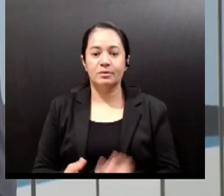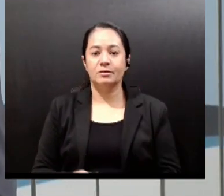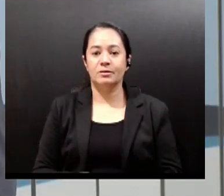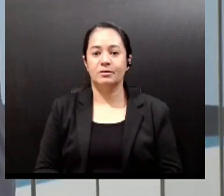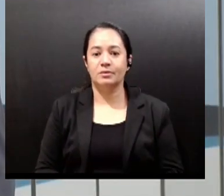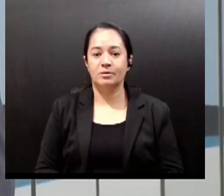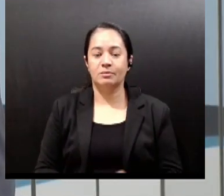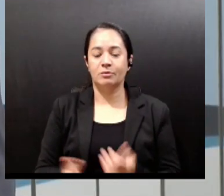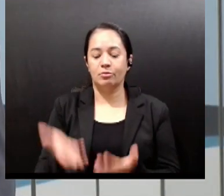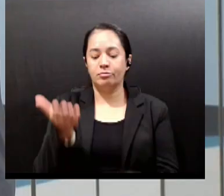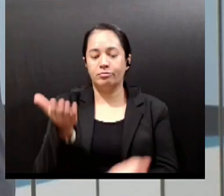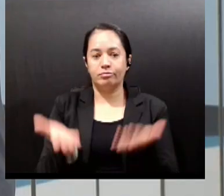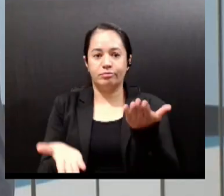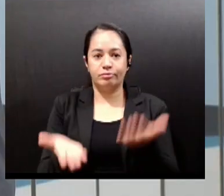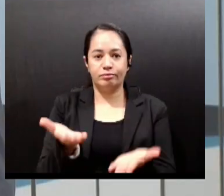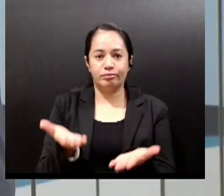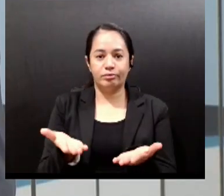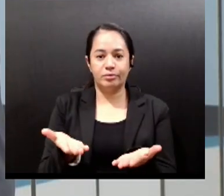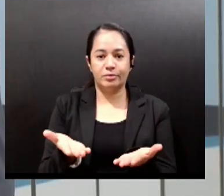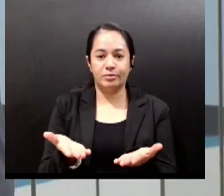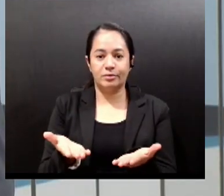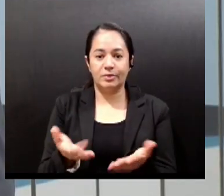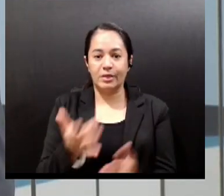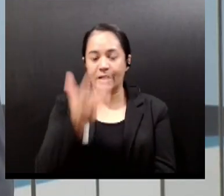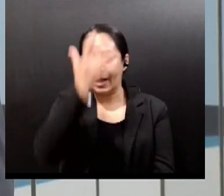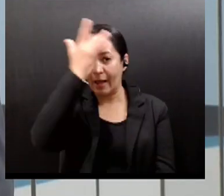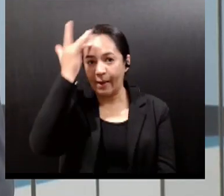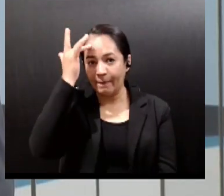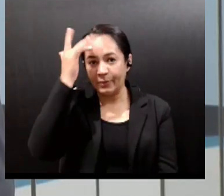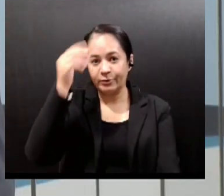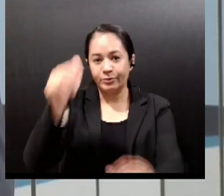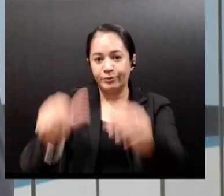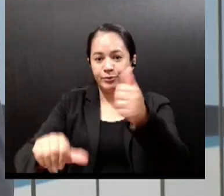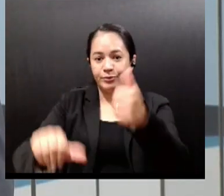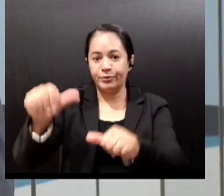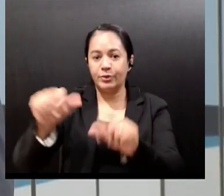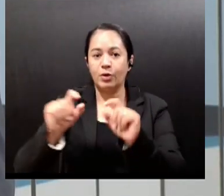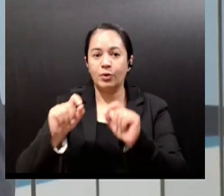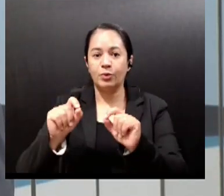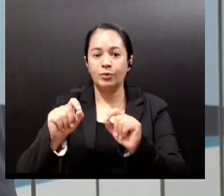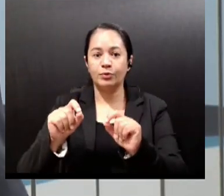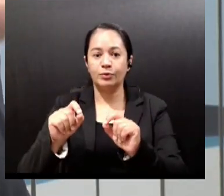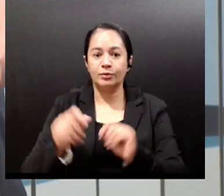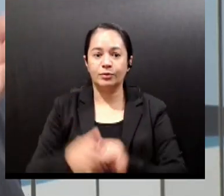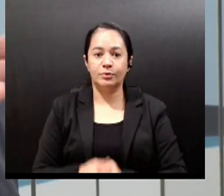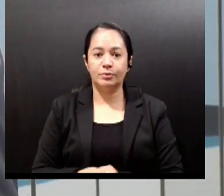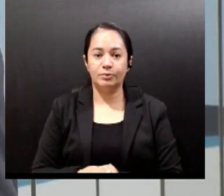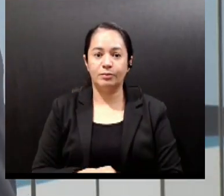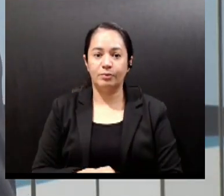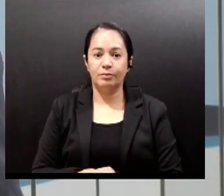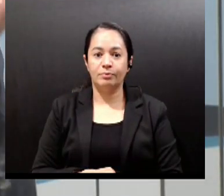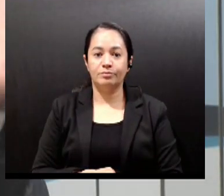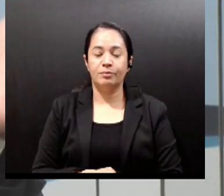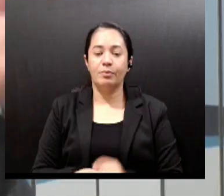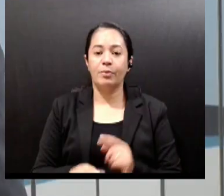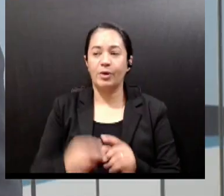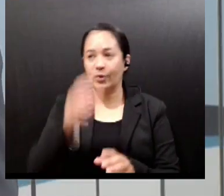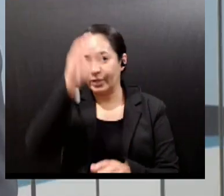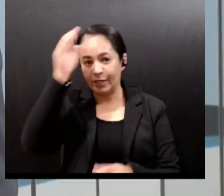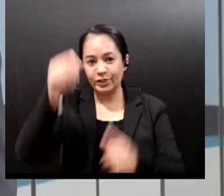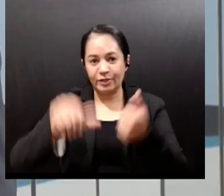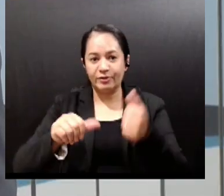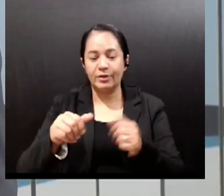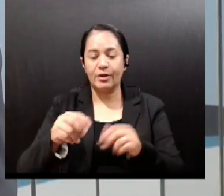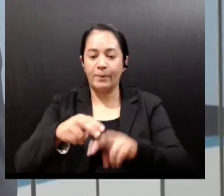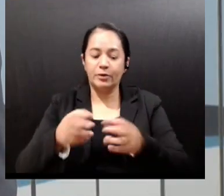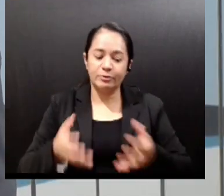equilíbrio, a pessoa que vai avaliar é a pessoa que está na garupa. Isso vai contribuir exatamente para não ocorrer